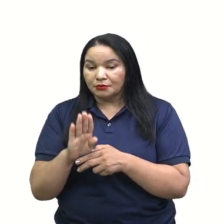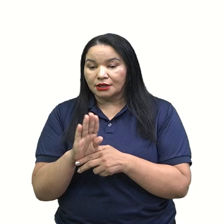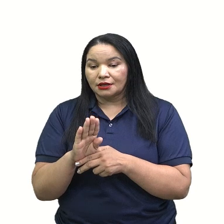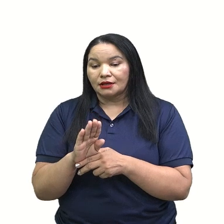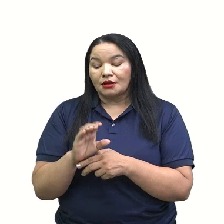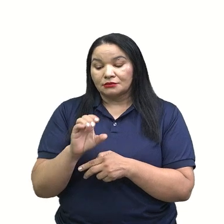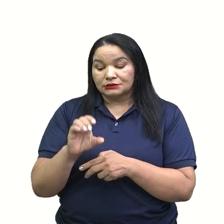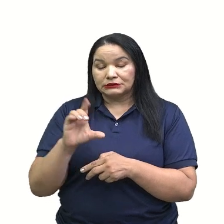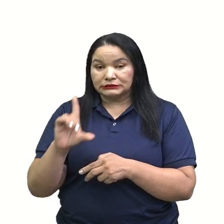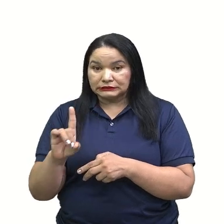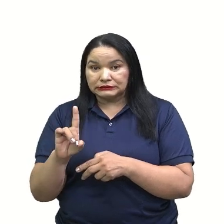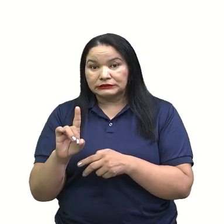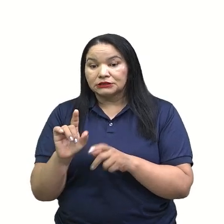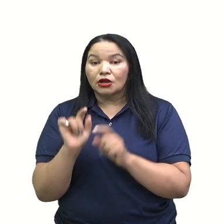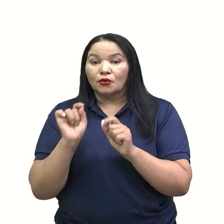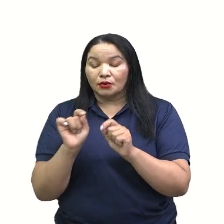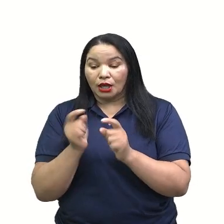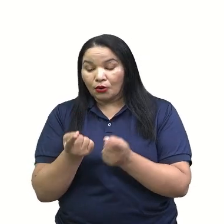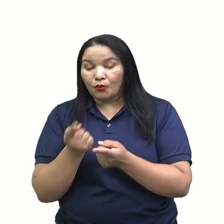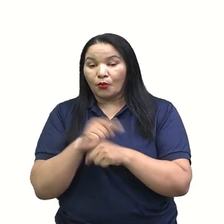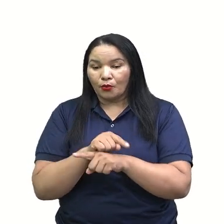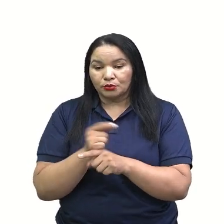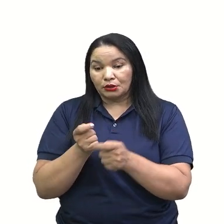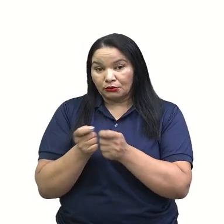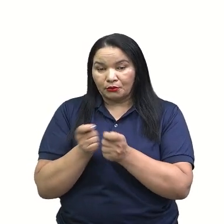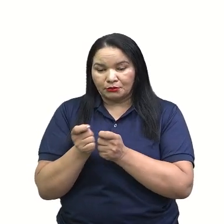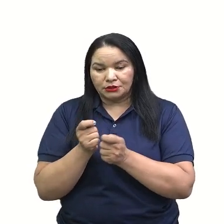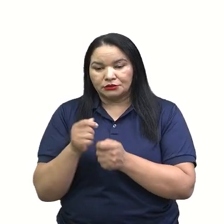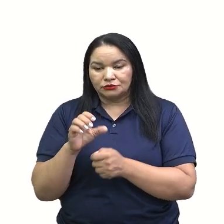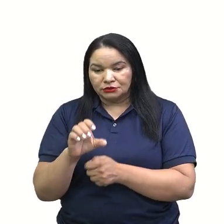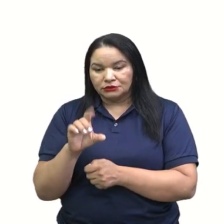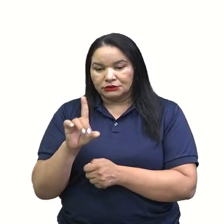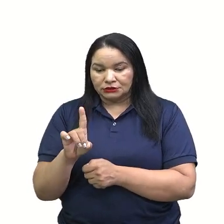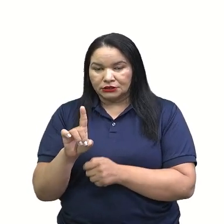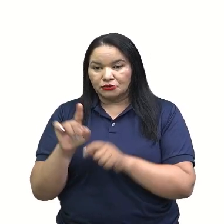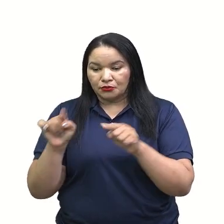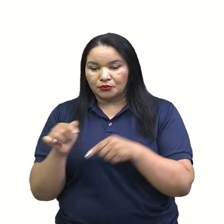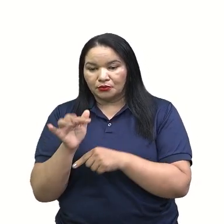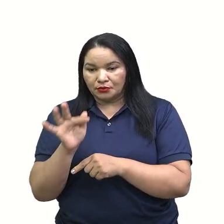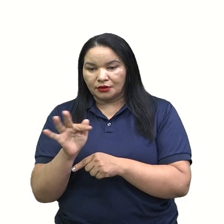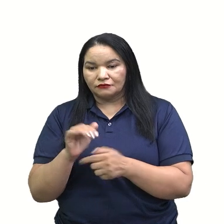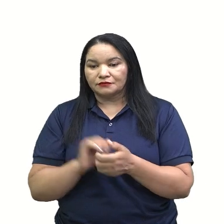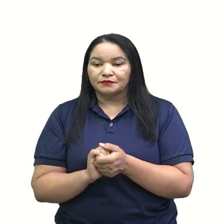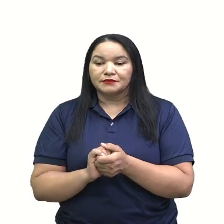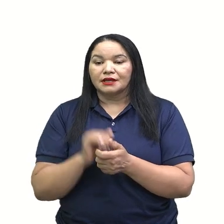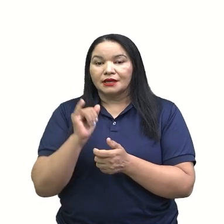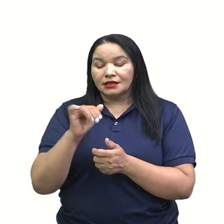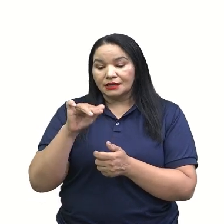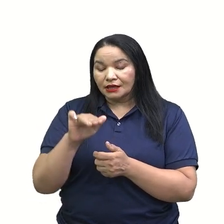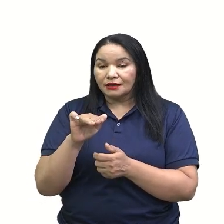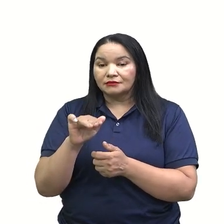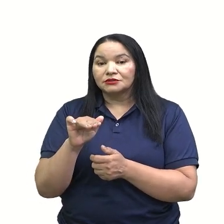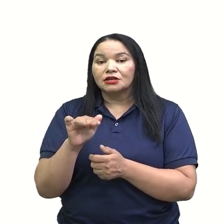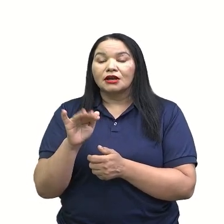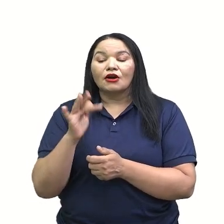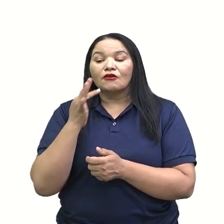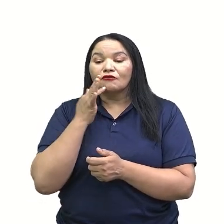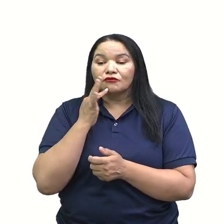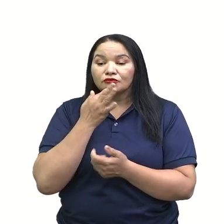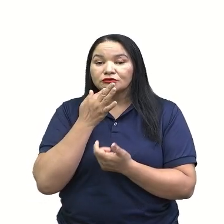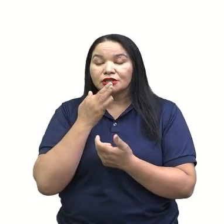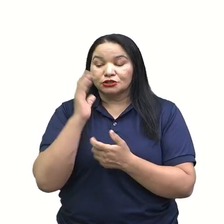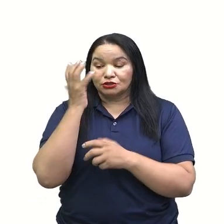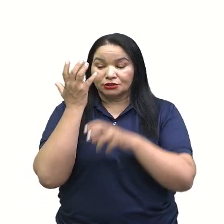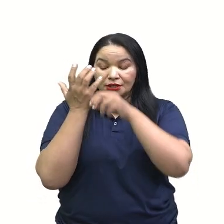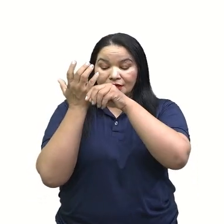contradomínio. Mas algumas frutas somente vão receber a pedrada e irão cair. E as frutas que caíram são